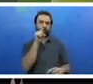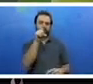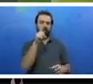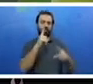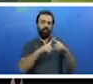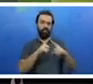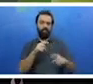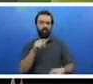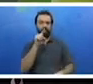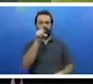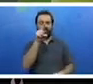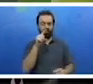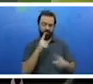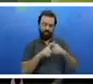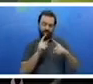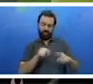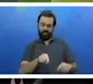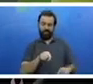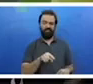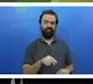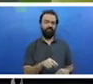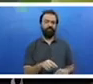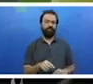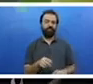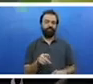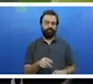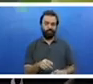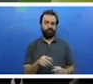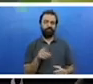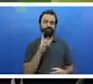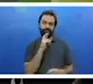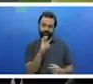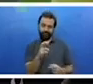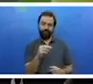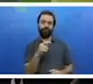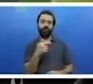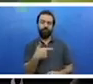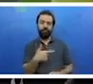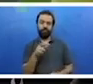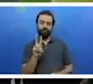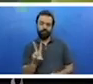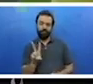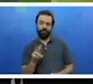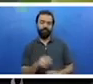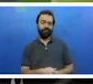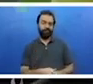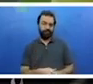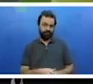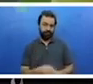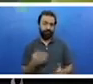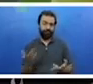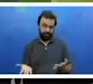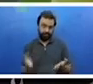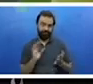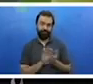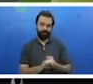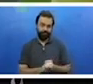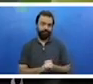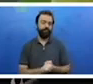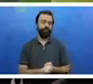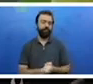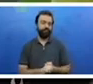de cima com de baixo, x com y, tem que dar 72. O que eu faço então para determinar o